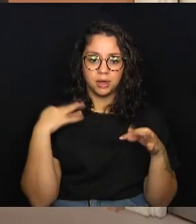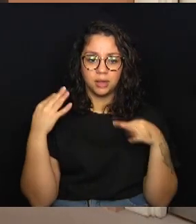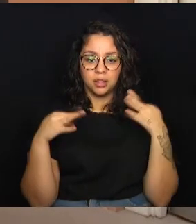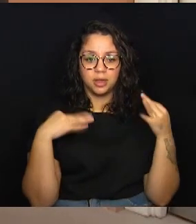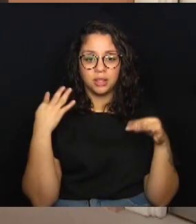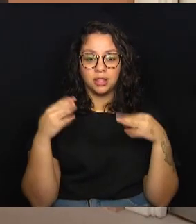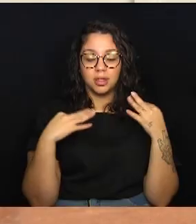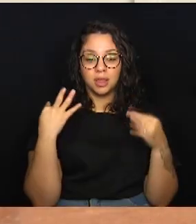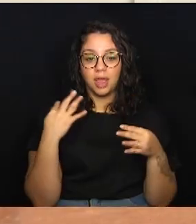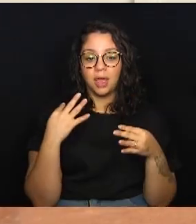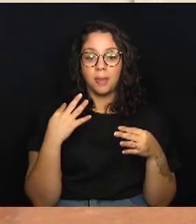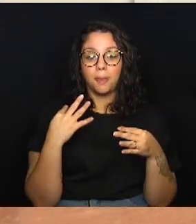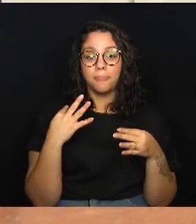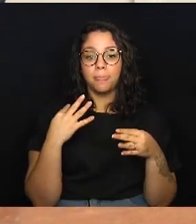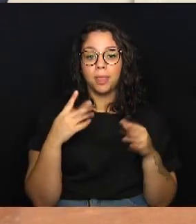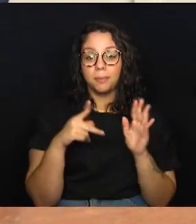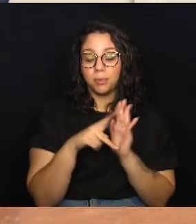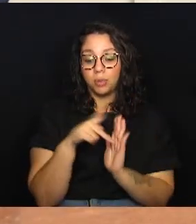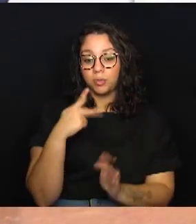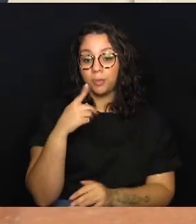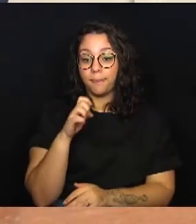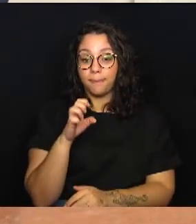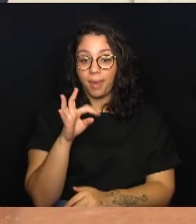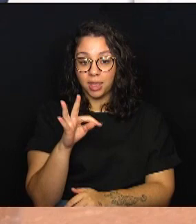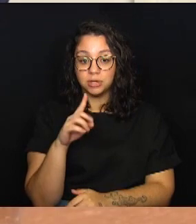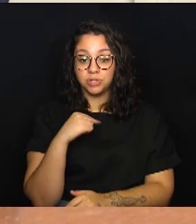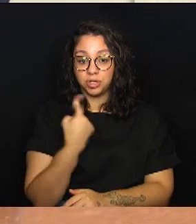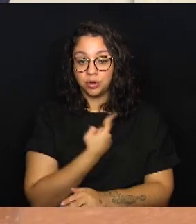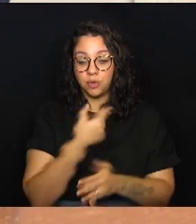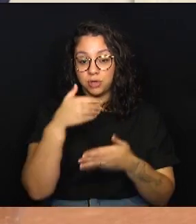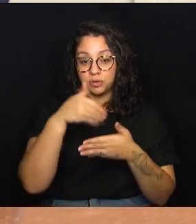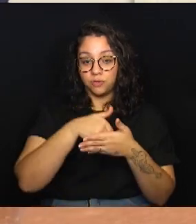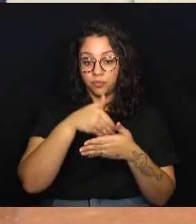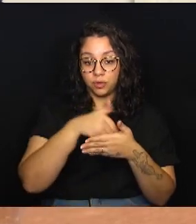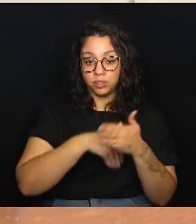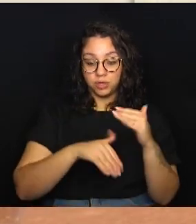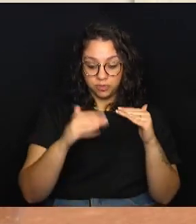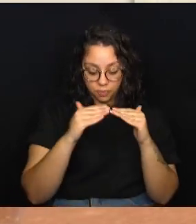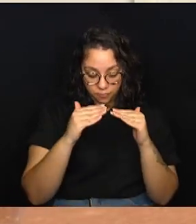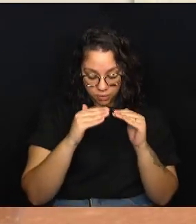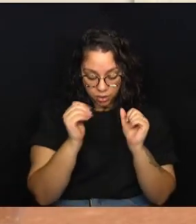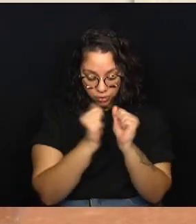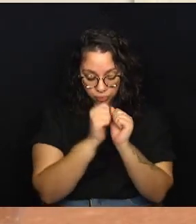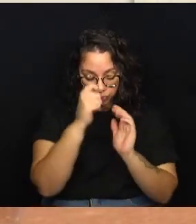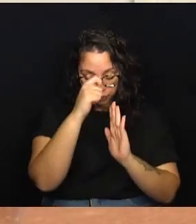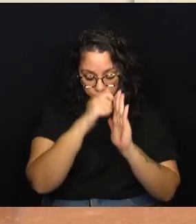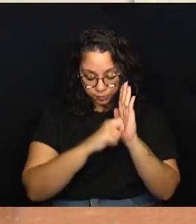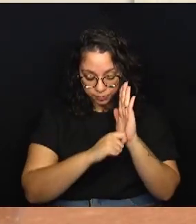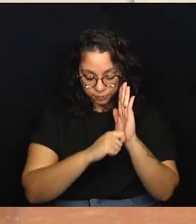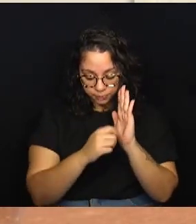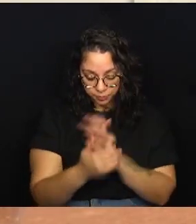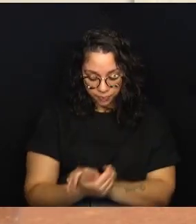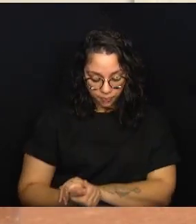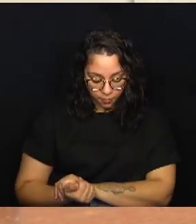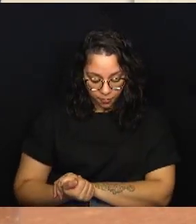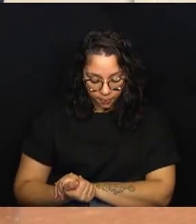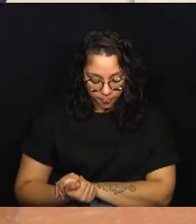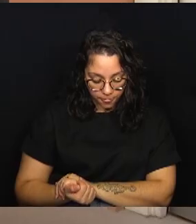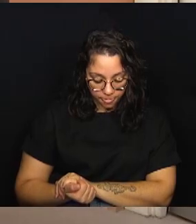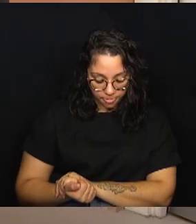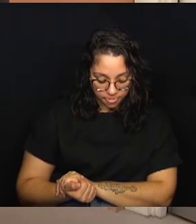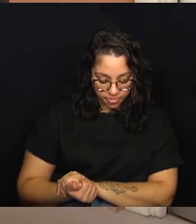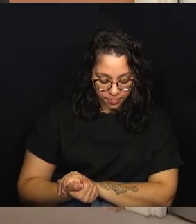né como destino turístico Pet friendly e nós voltamos favorável junto com o parecer tá bom do Vereador Luiz